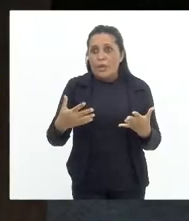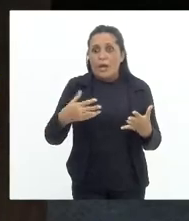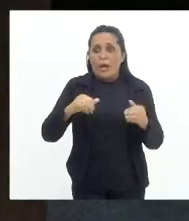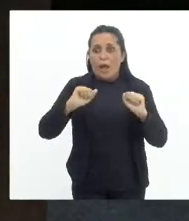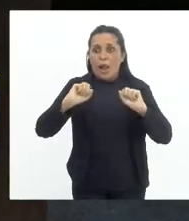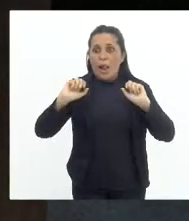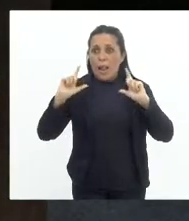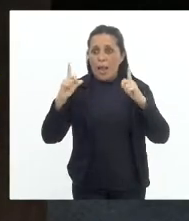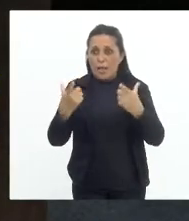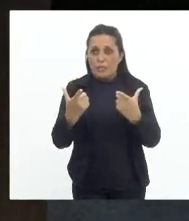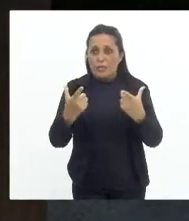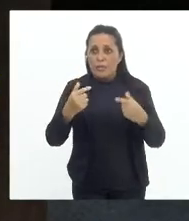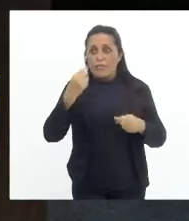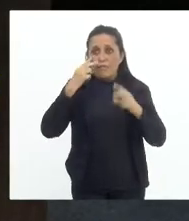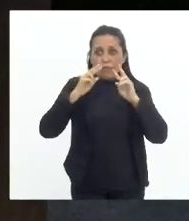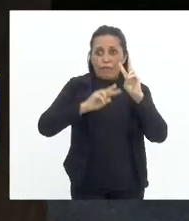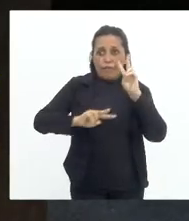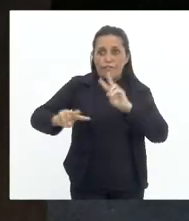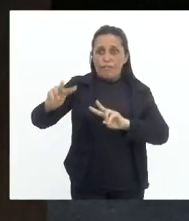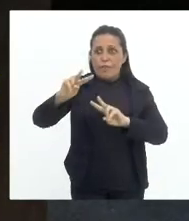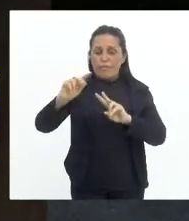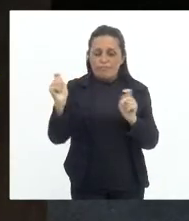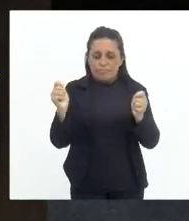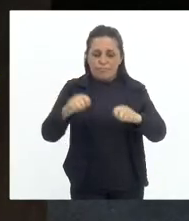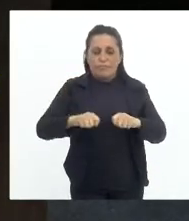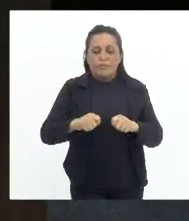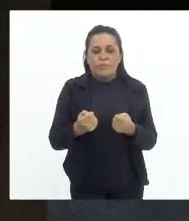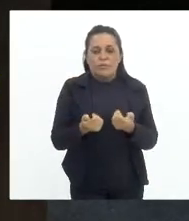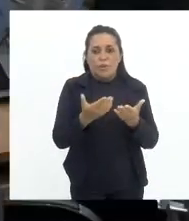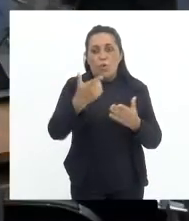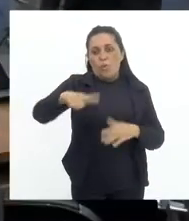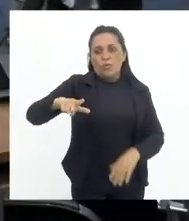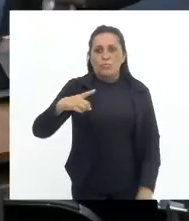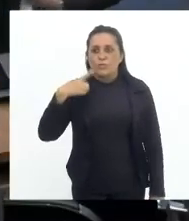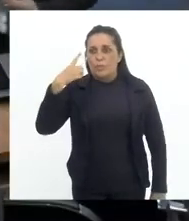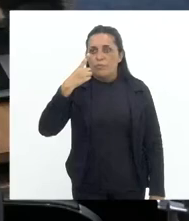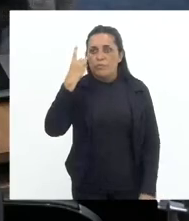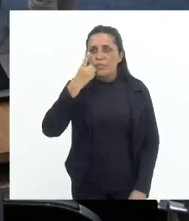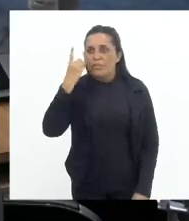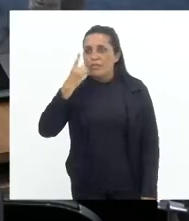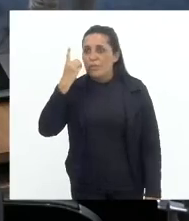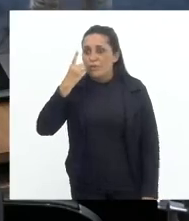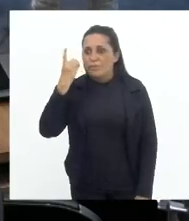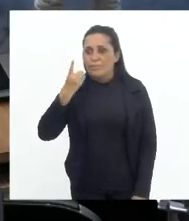ficou de ver essa possibilidade de oferecer para outros deputados obrigado